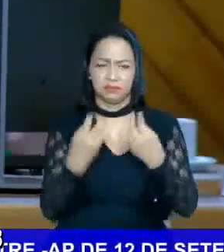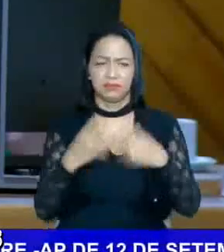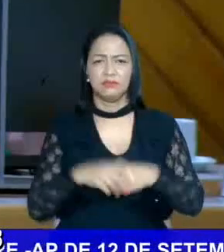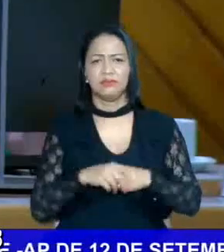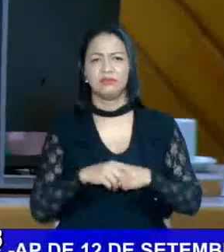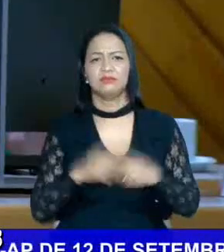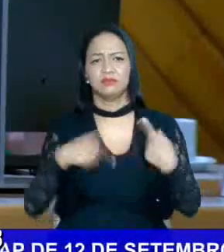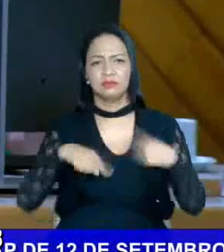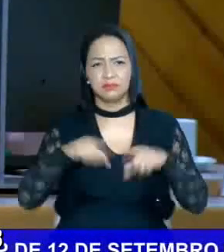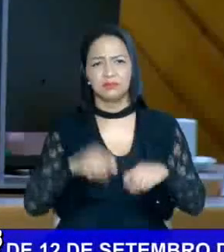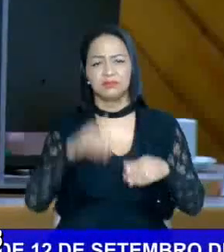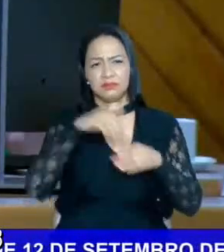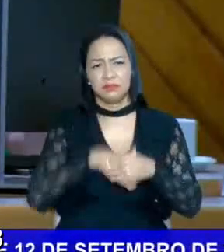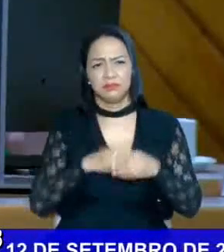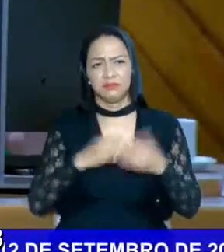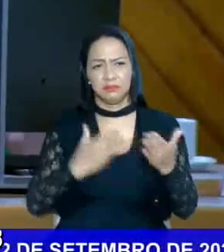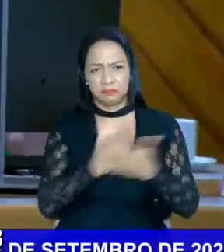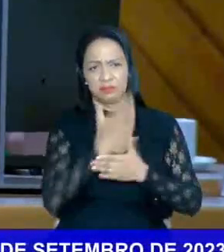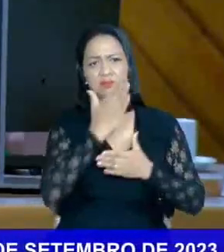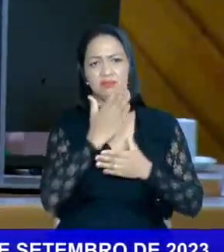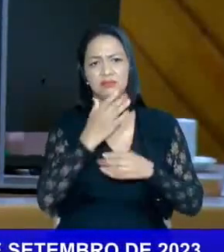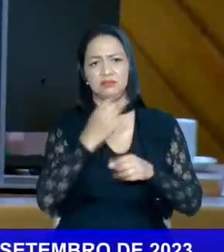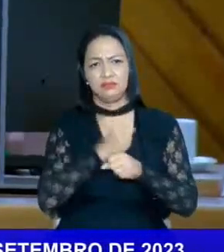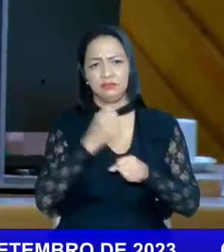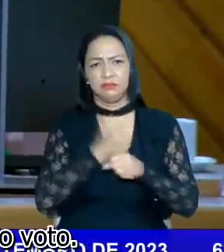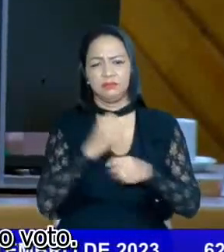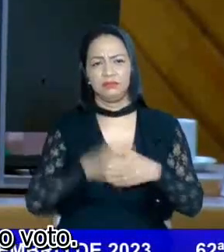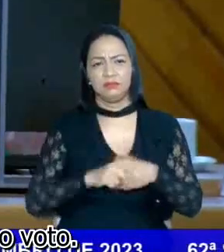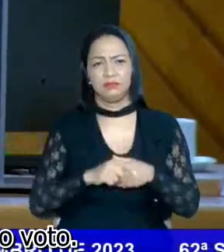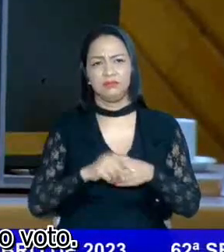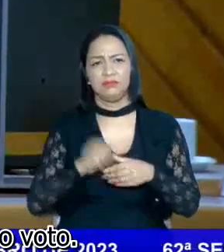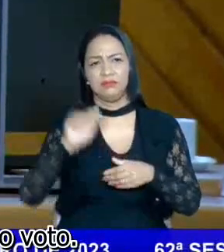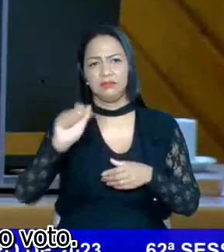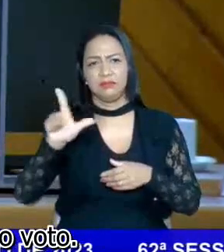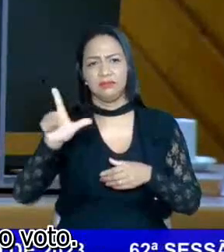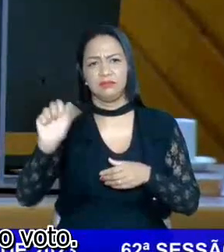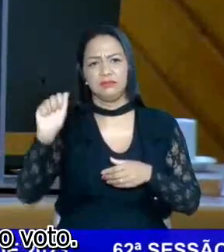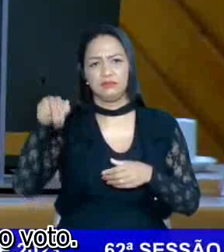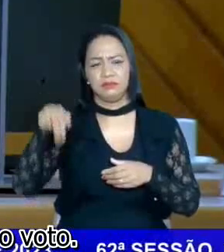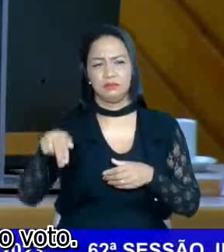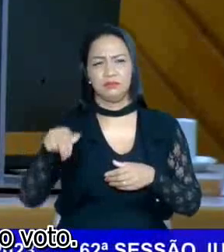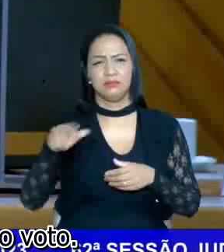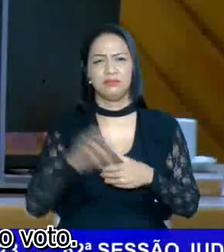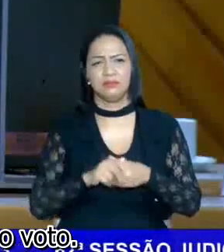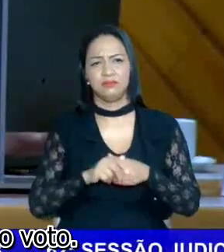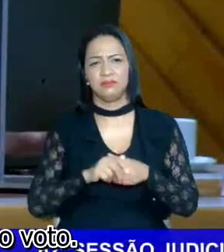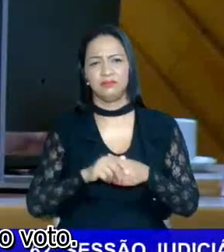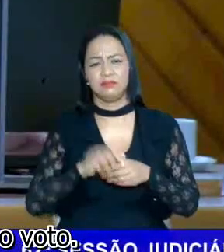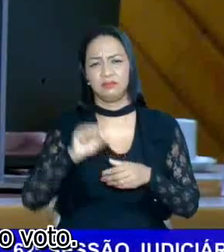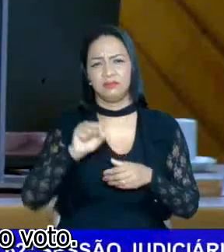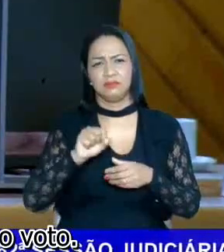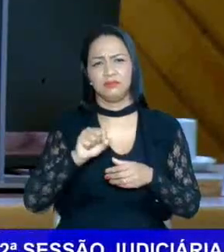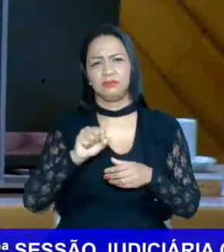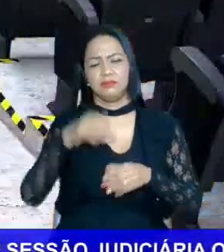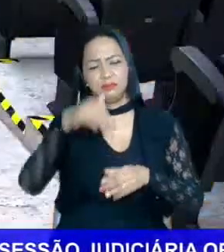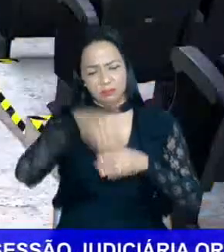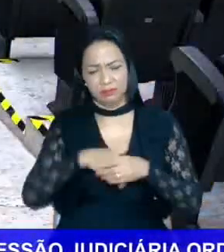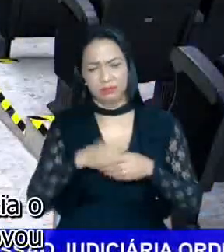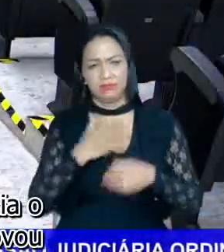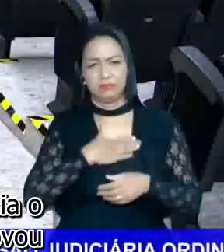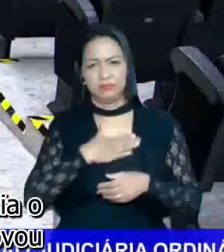unanimidade. Então, eu voto pela aprovação das contas de Alan, só confirmar aqui, Alan Souza Chaves, é o